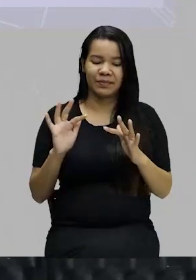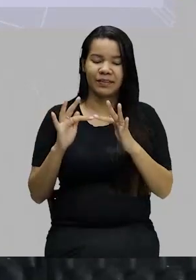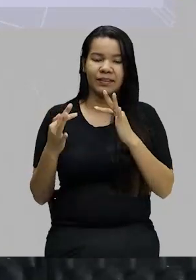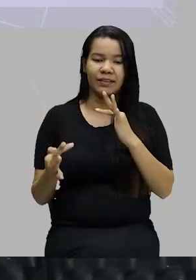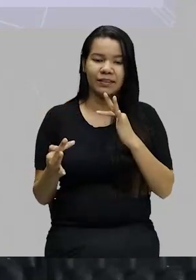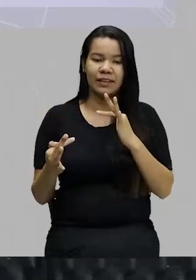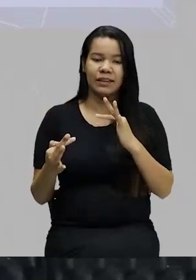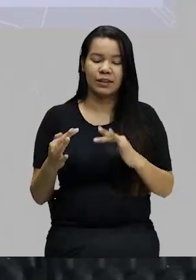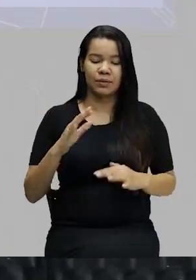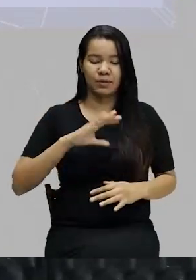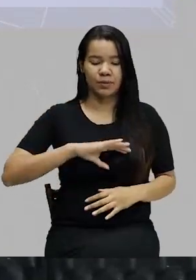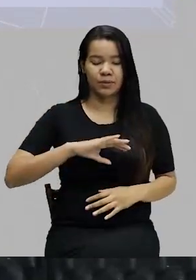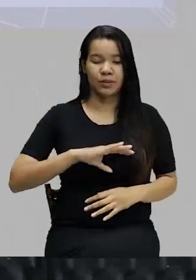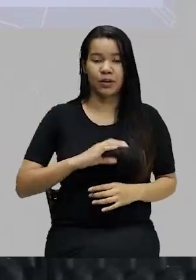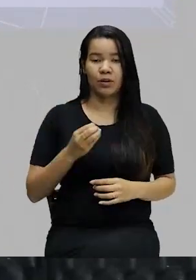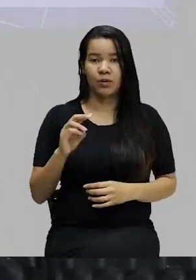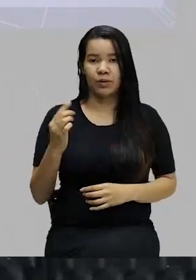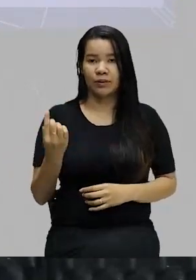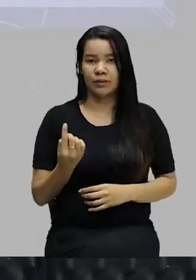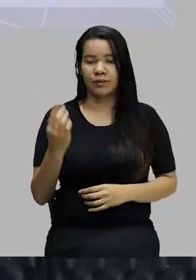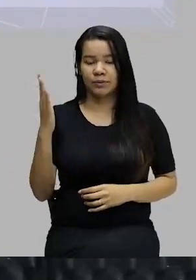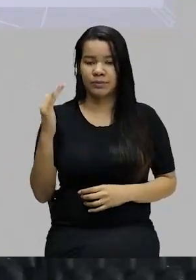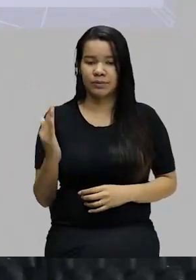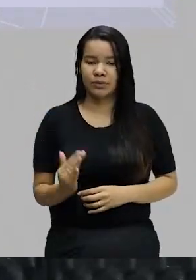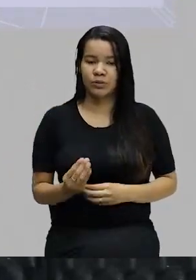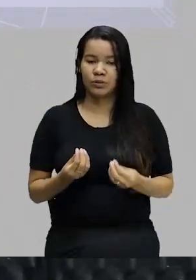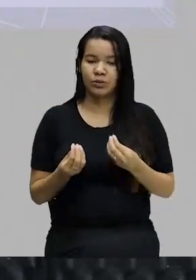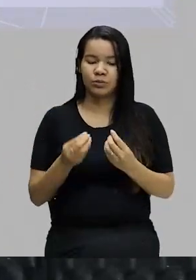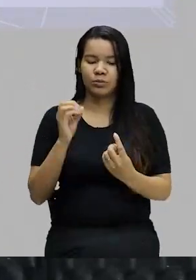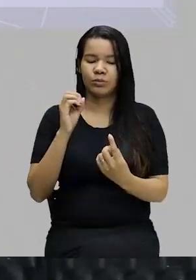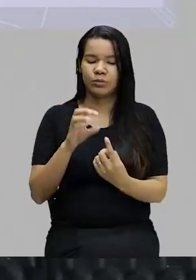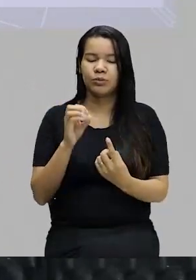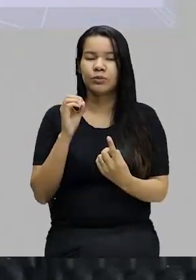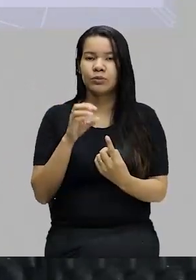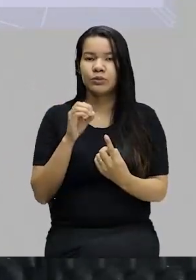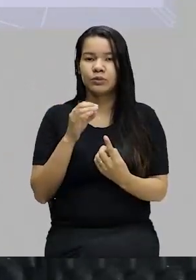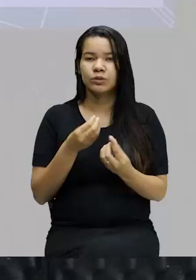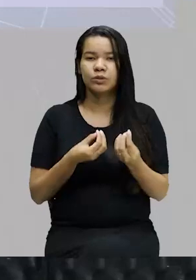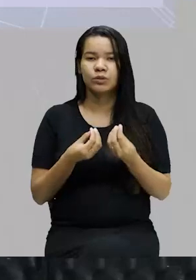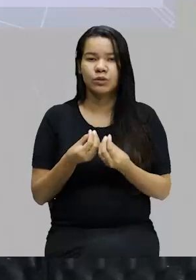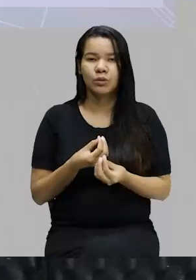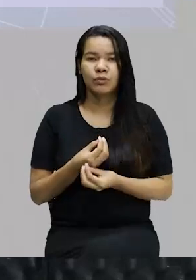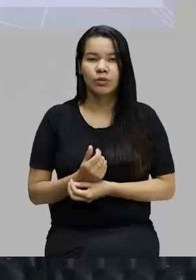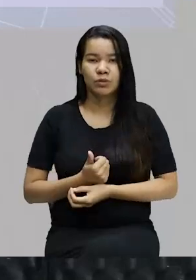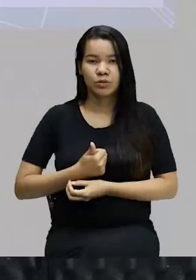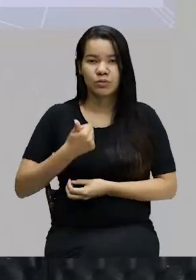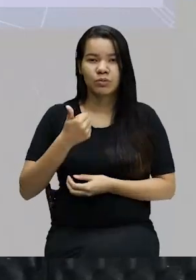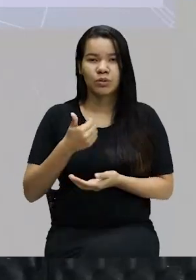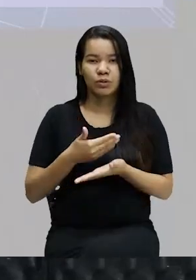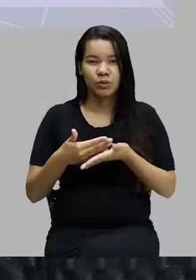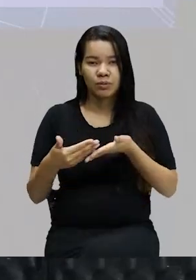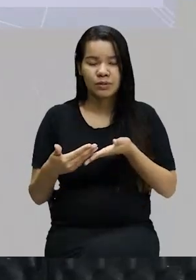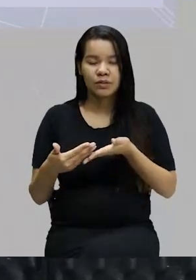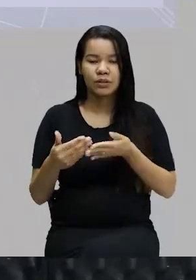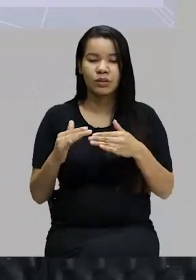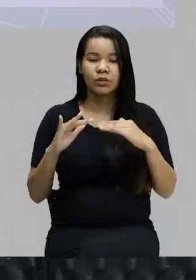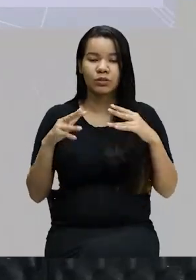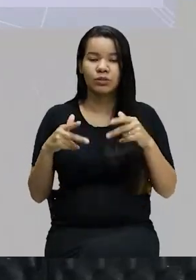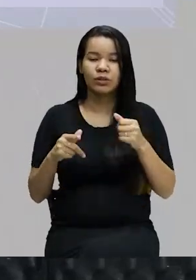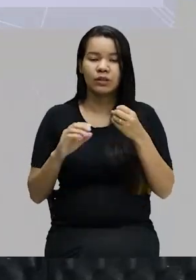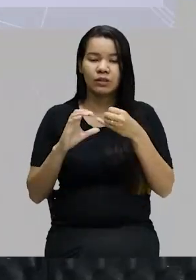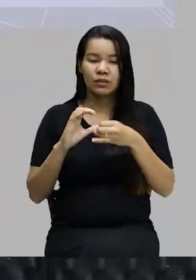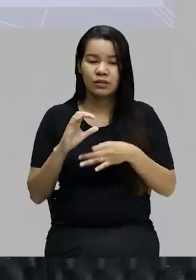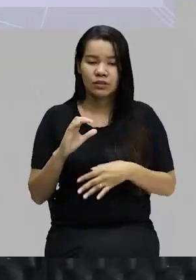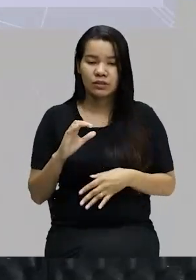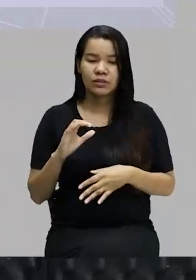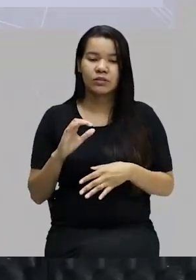o quanto esses autores eles influenciam, como eles foram pioneiros e como todas as características que eles trazem vão influenciar toda